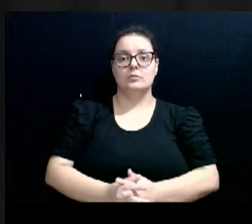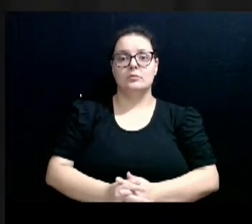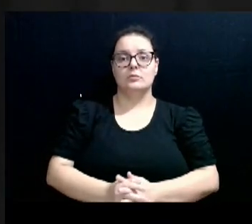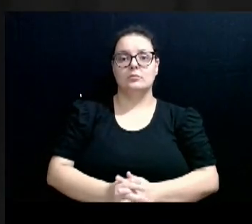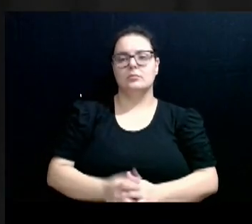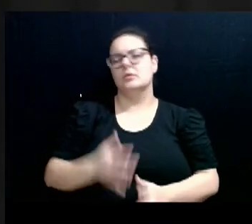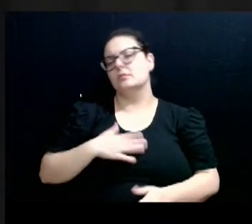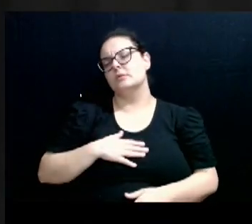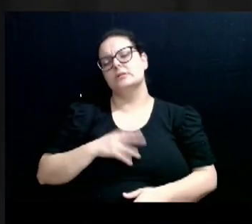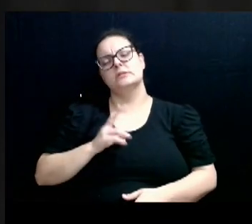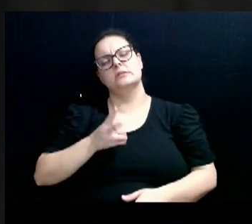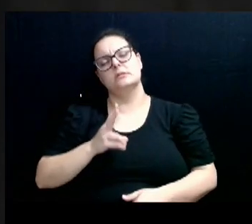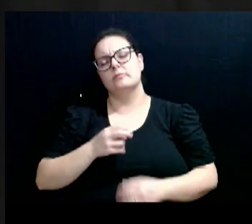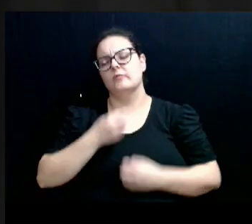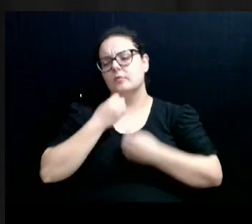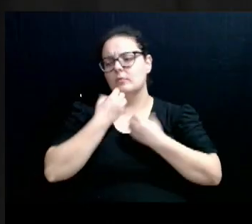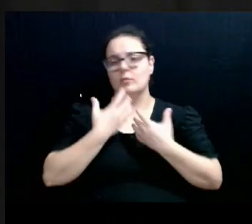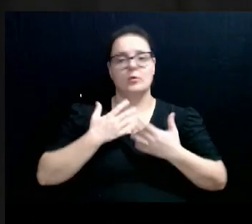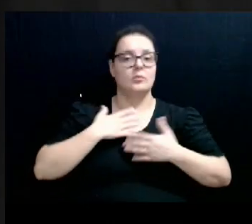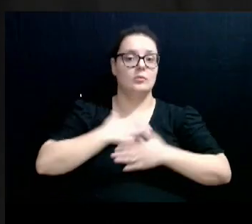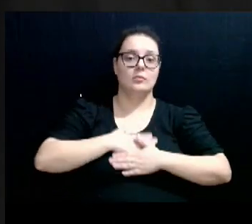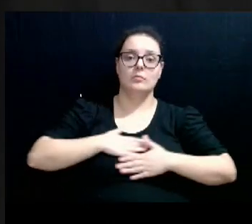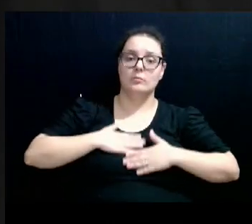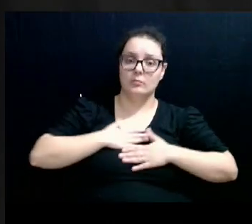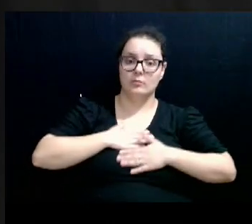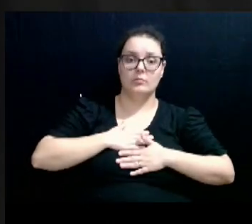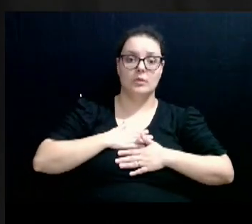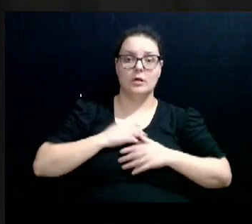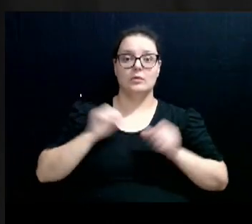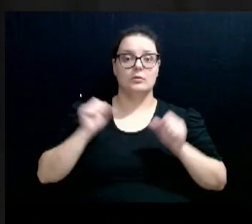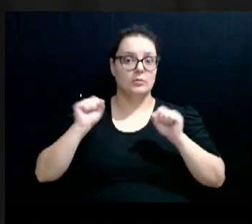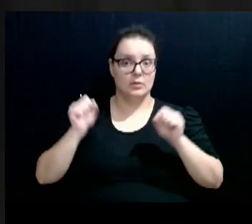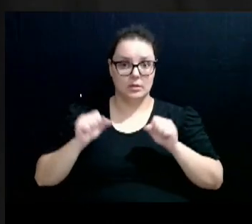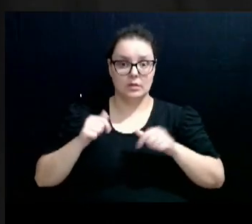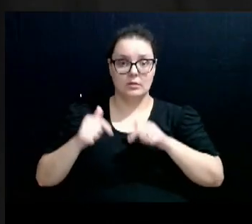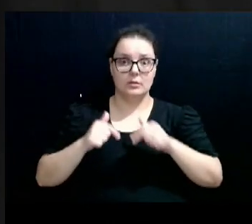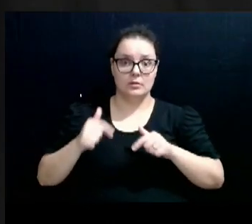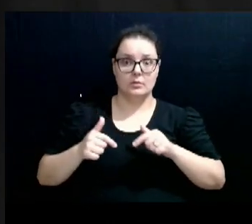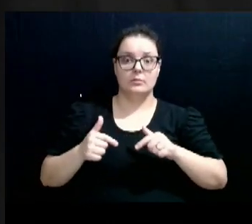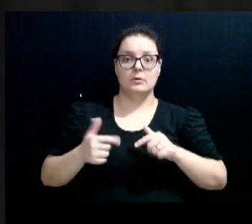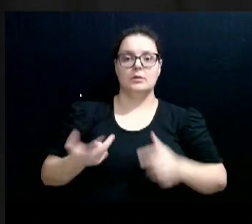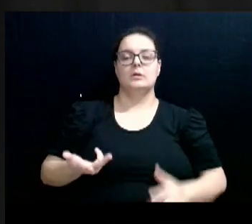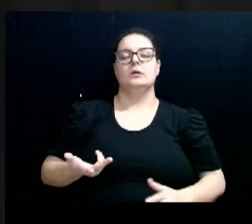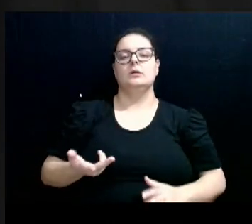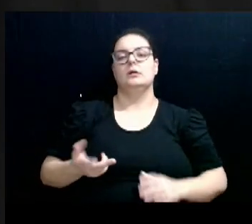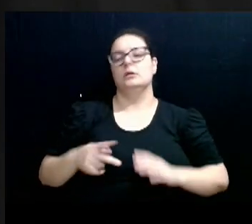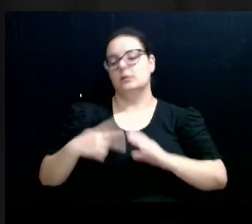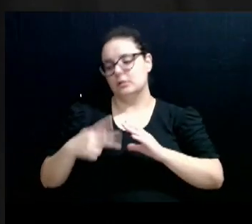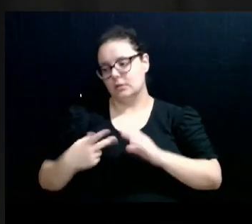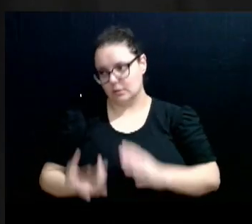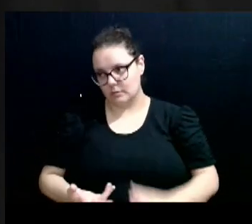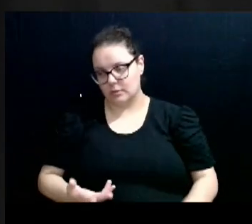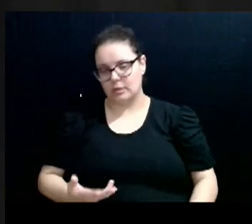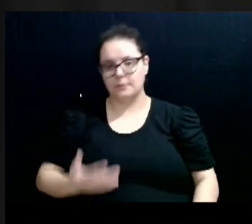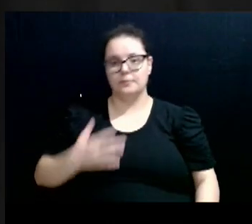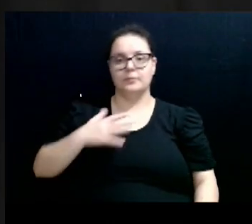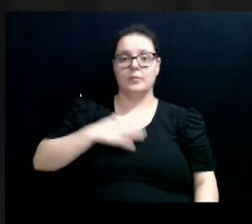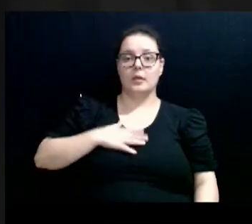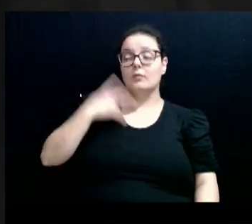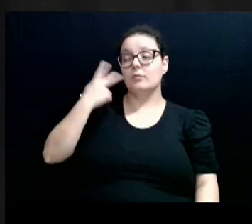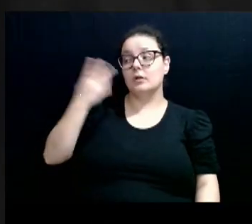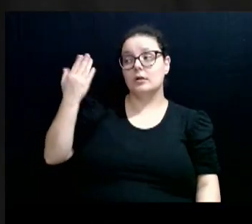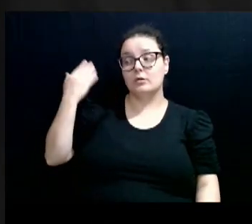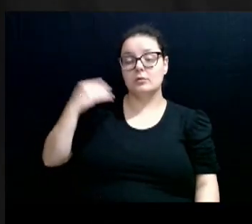muito de trabalhar na Câmara. Eu fui vereador em Jundiaí. Então, eu sou uma pessoa que tem 5 mandatos, né?